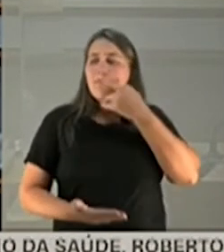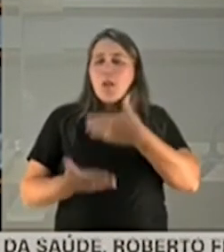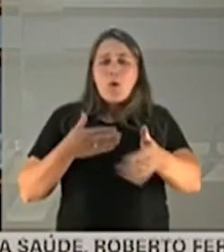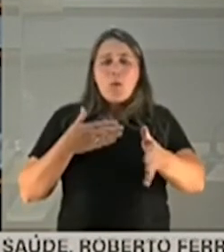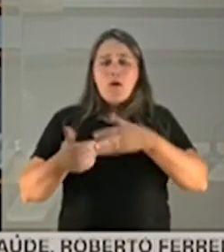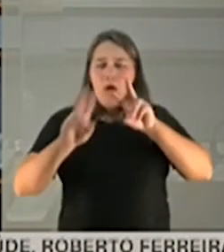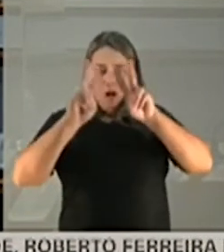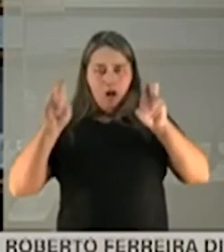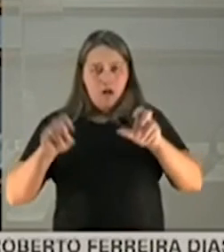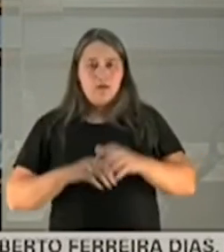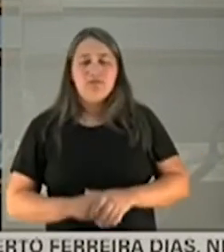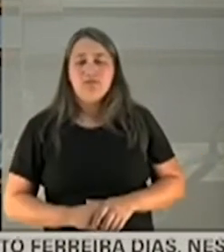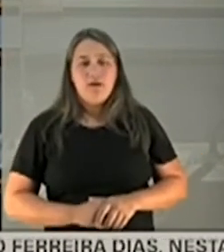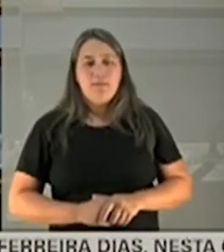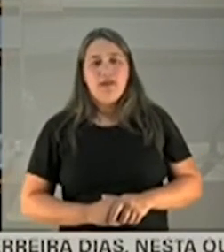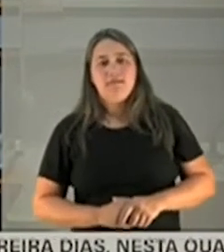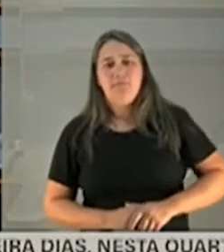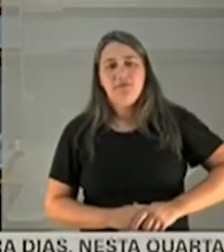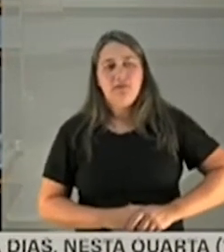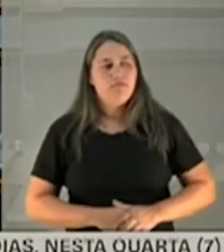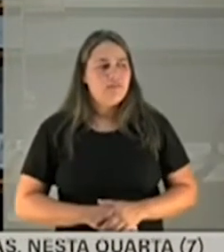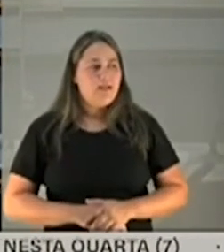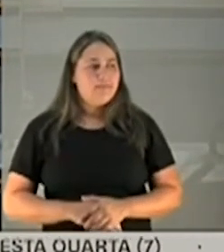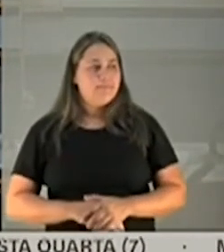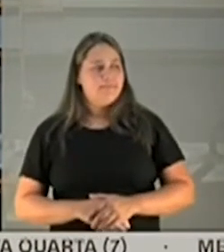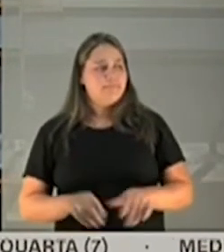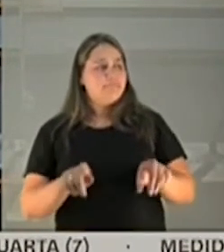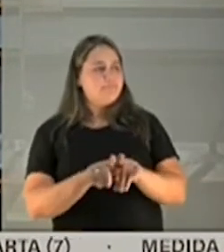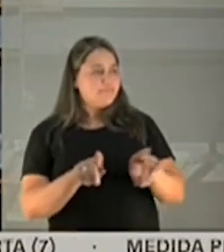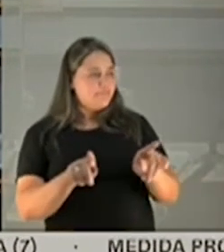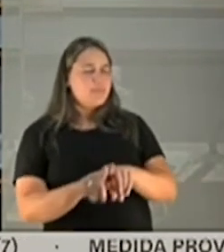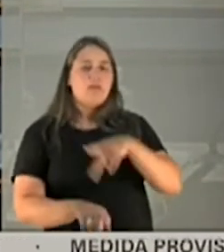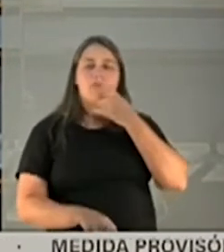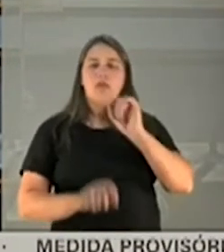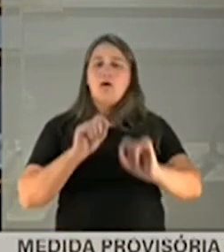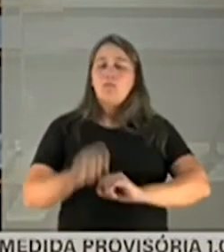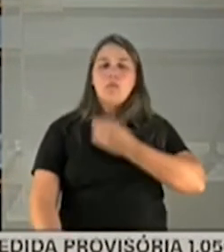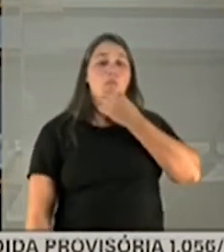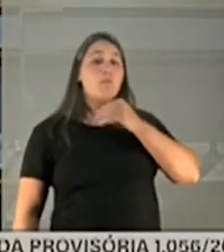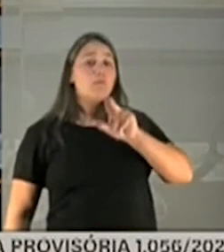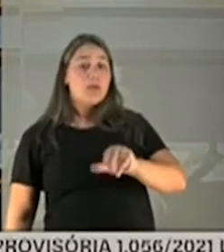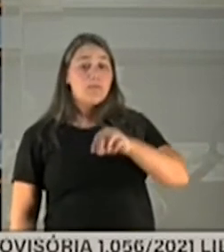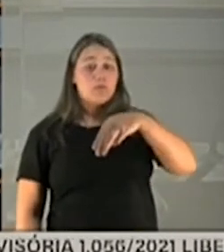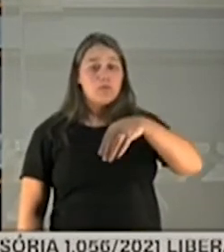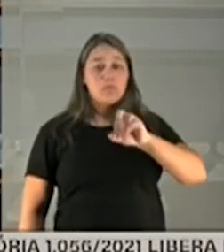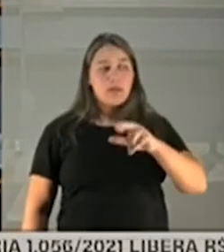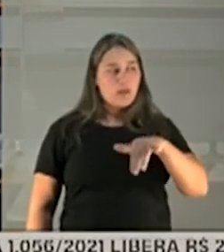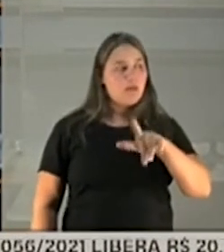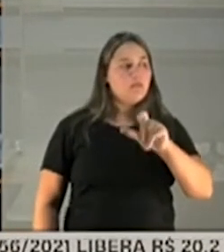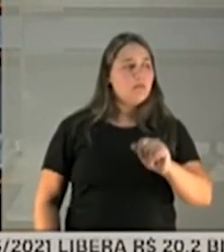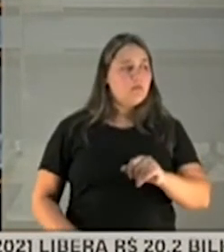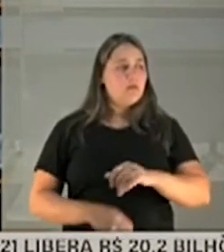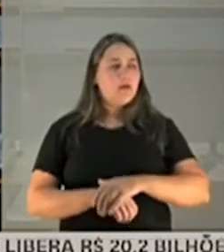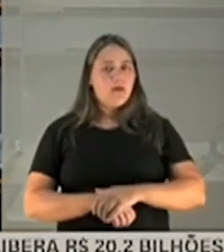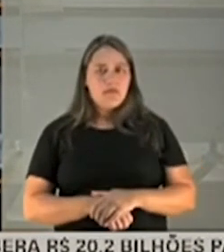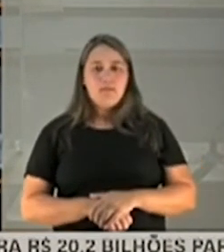para não falar desse assunto. Ele disse ou não disse aos irmãos Miranda que isso era coisa do